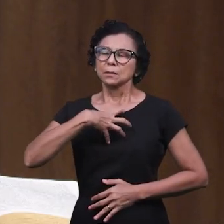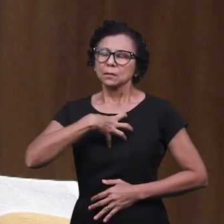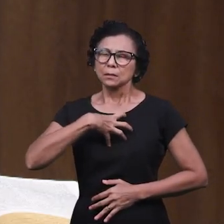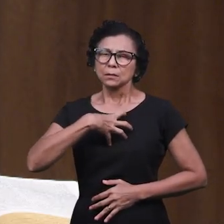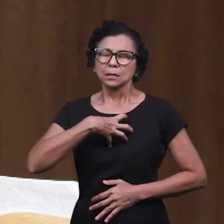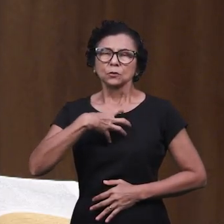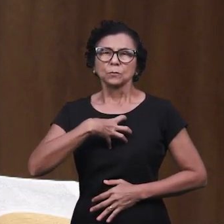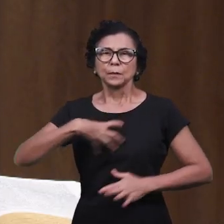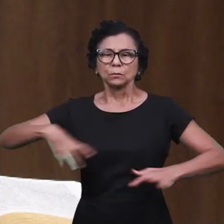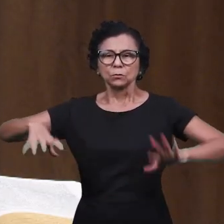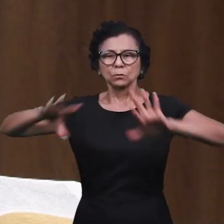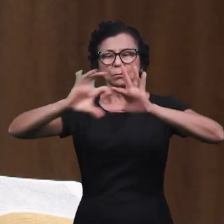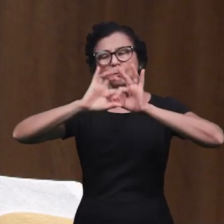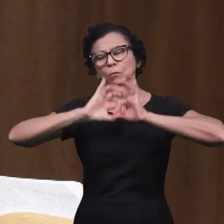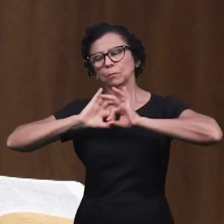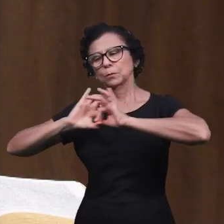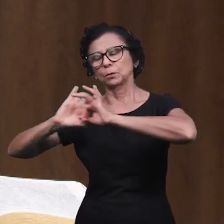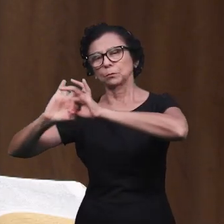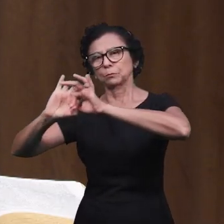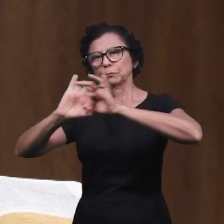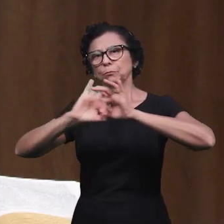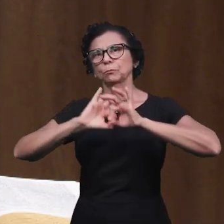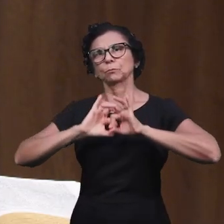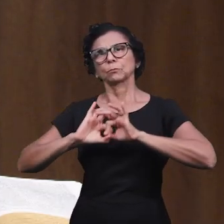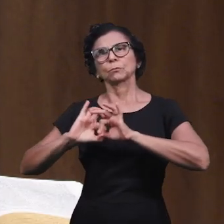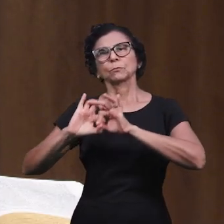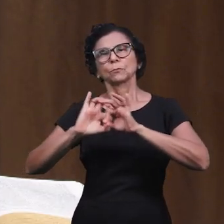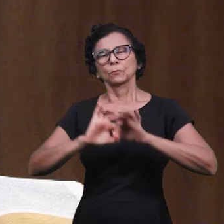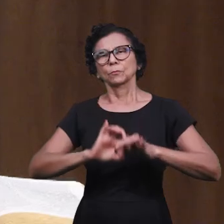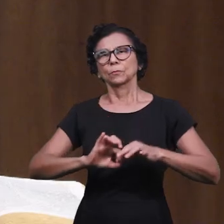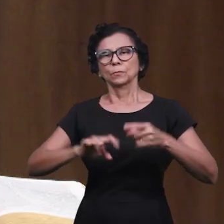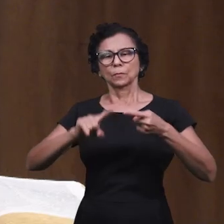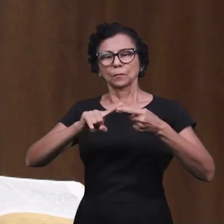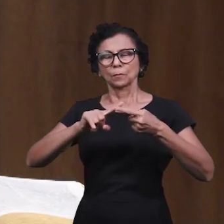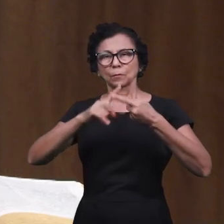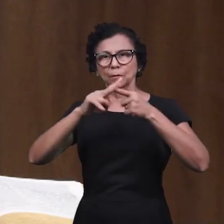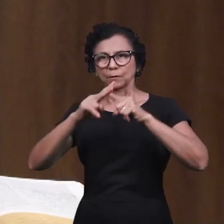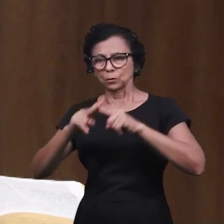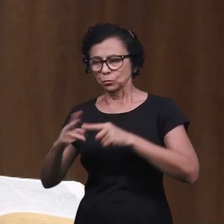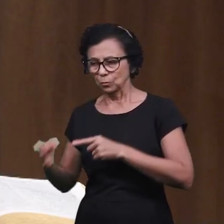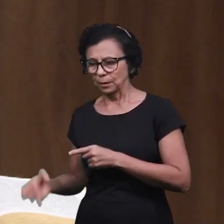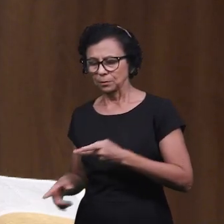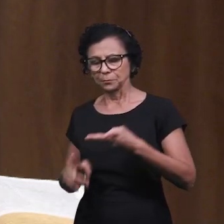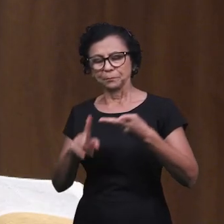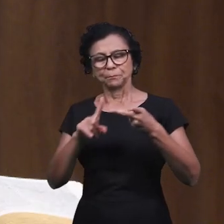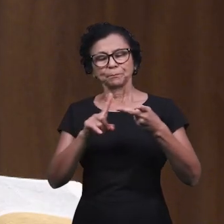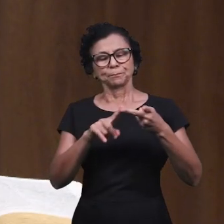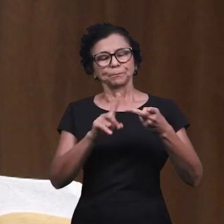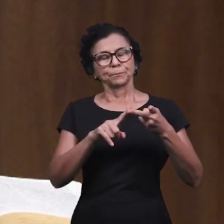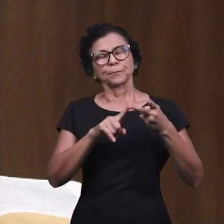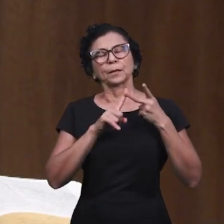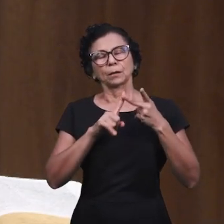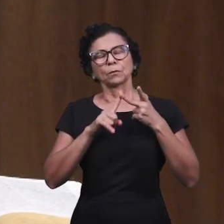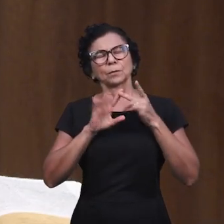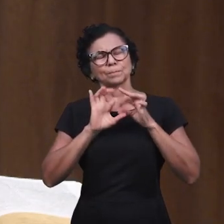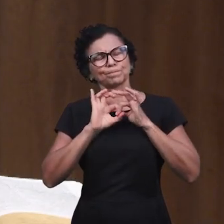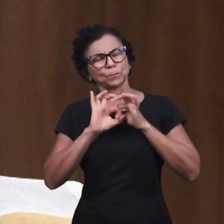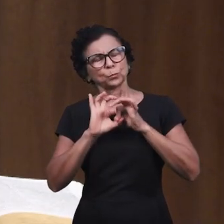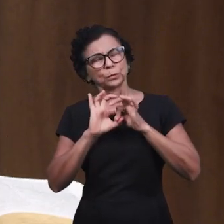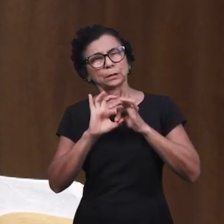unidade. Né? O aperfeiçoamento agora chega à unidade. Então, era uma só doutrina, era uma só